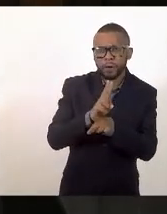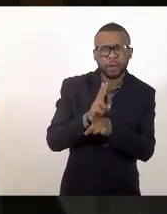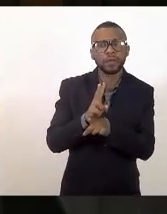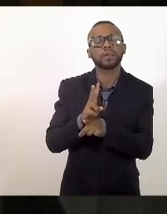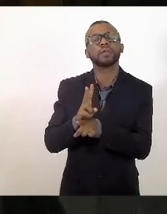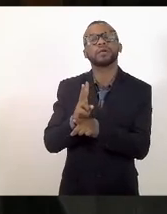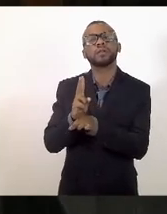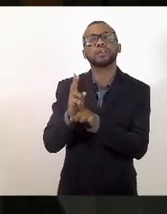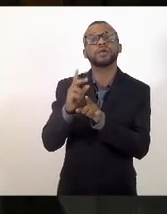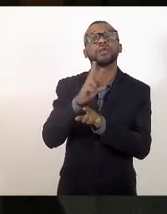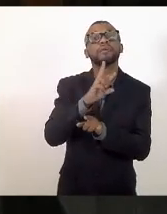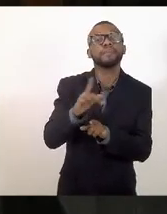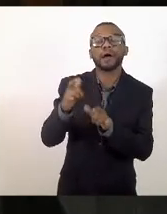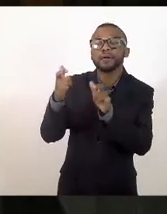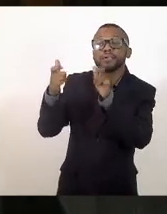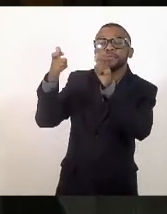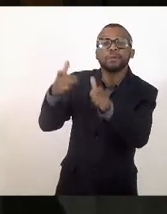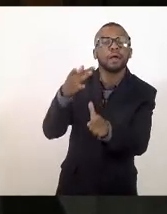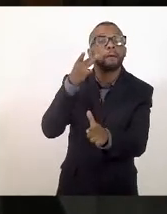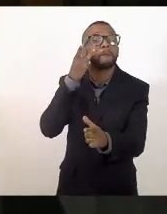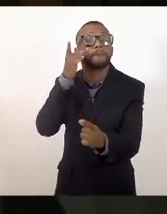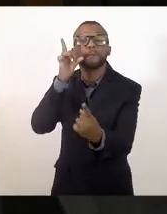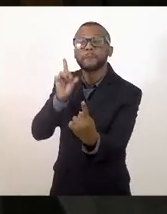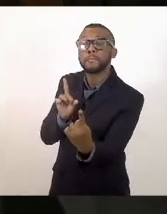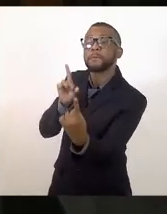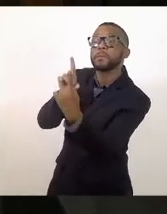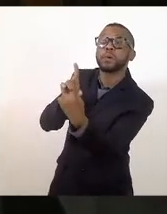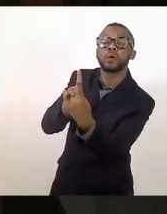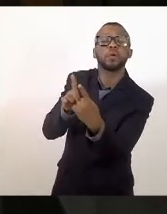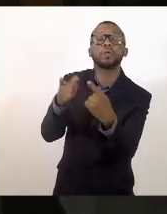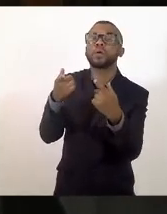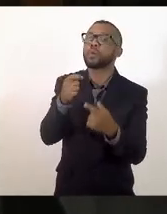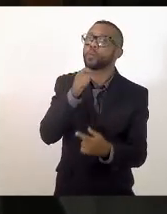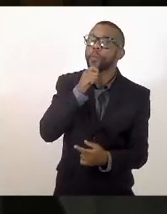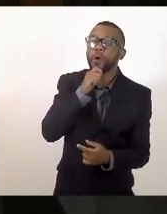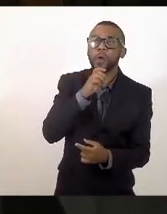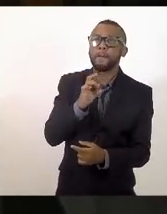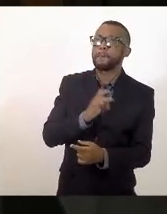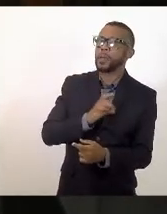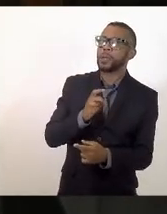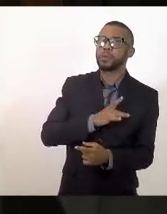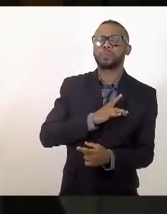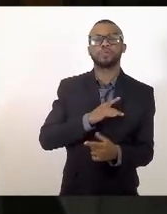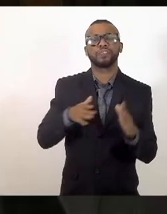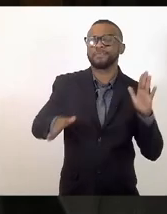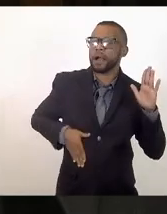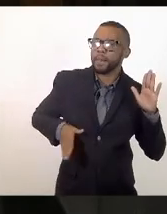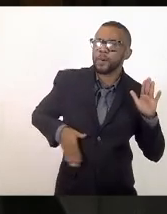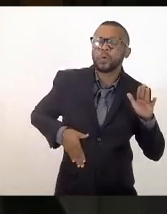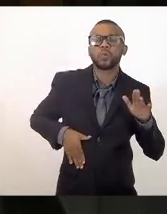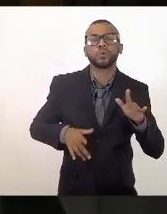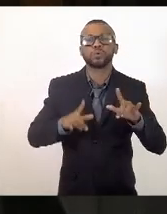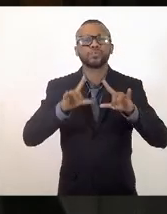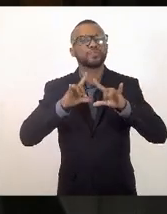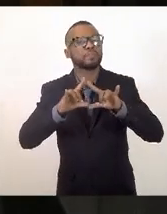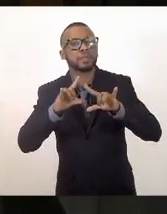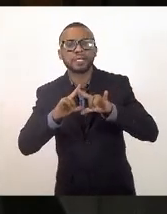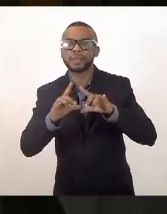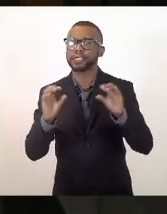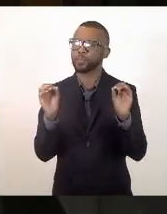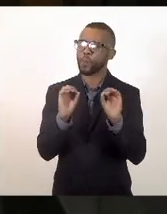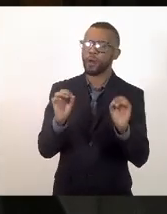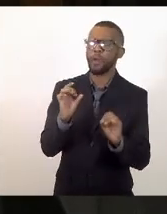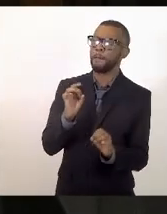in loco, será pessoal. Não tenho medo de milícia, não tenho medo de vagabundo nenhum, não tenho medo de